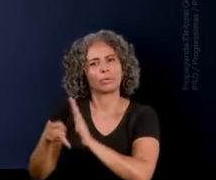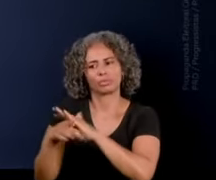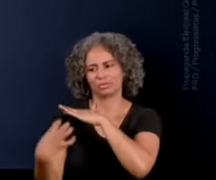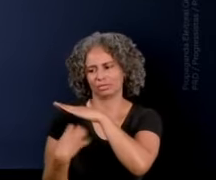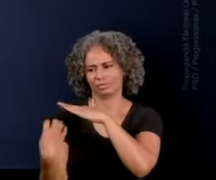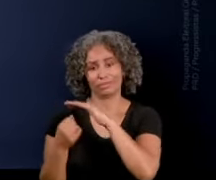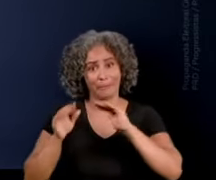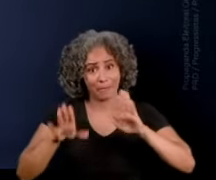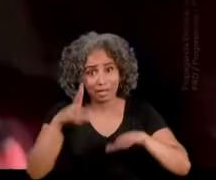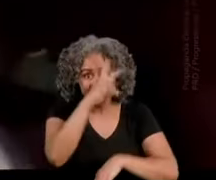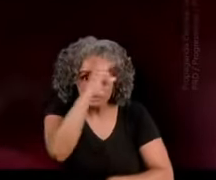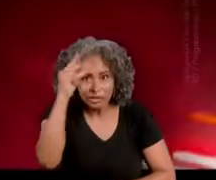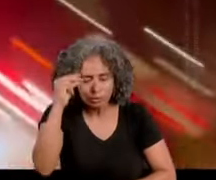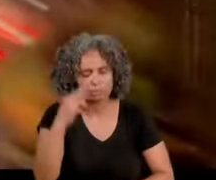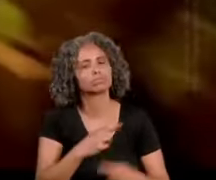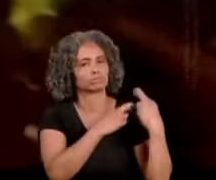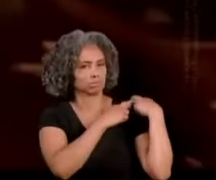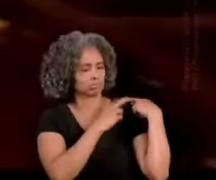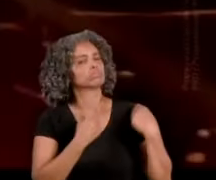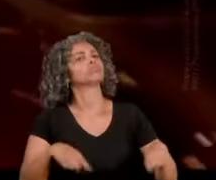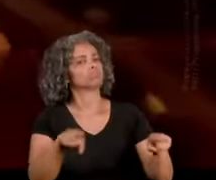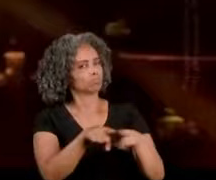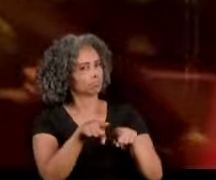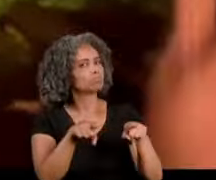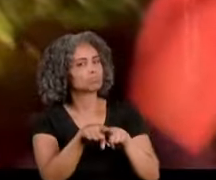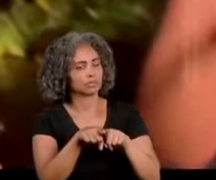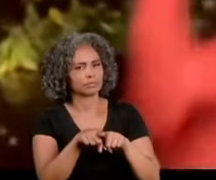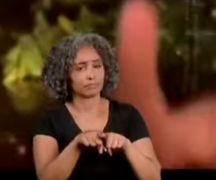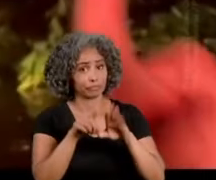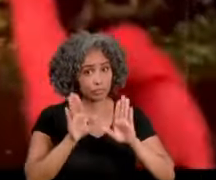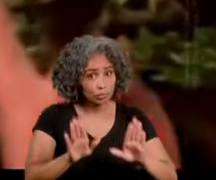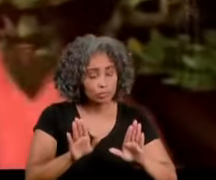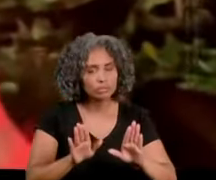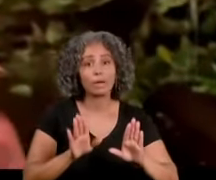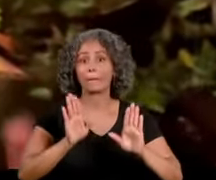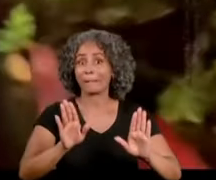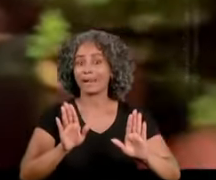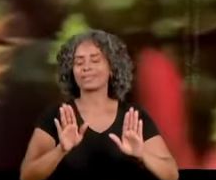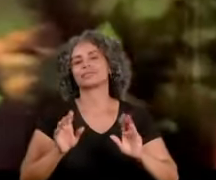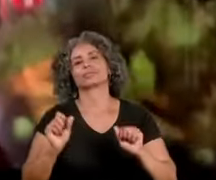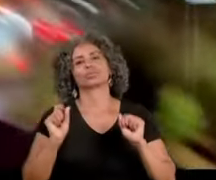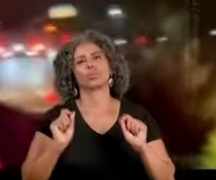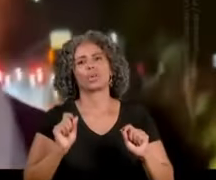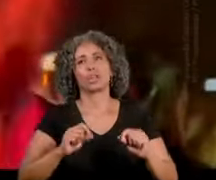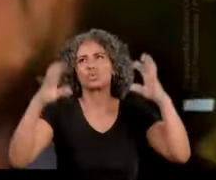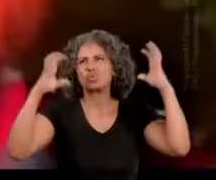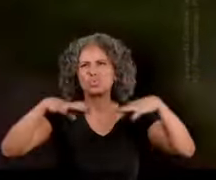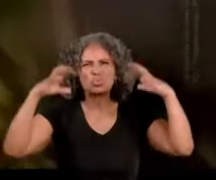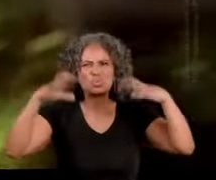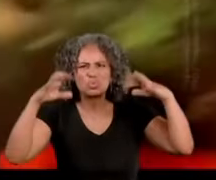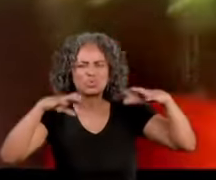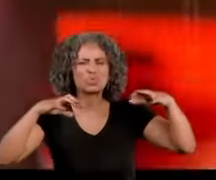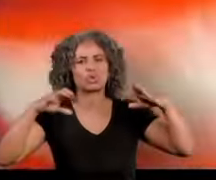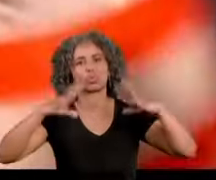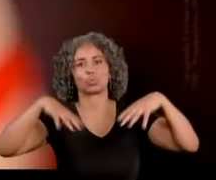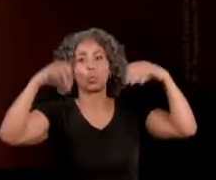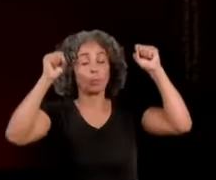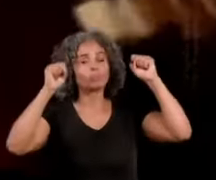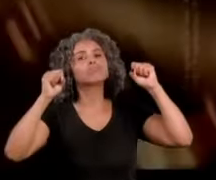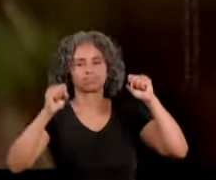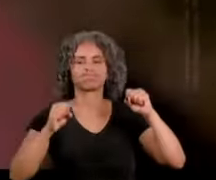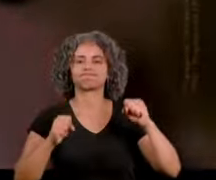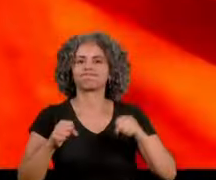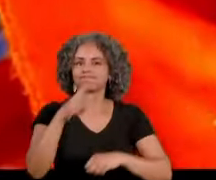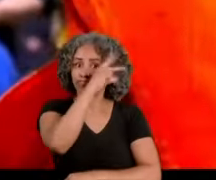suas responsabilidades. E logo que passou a tempestade, o prefeito Ricardo Nunes não parou de trabalhar. Foi para as